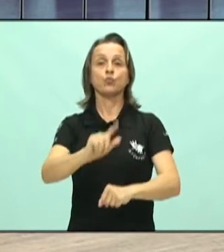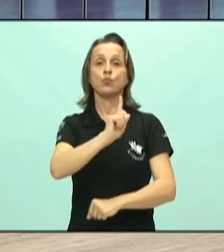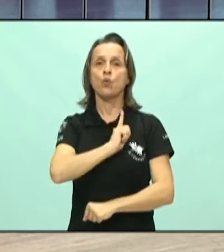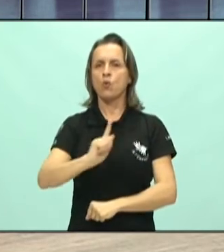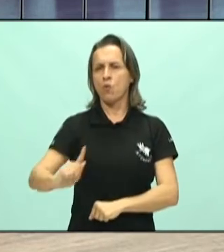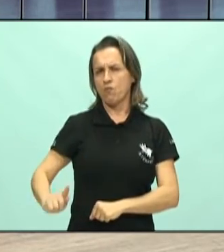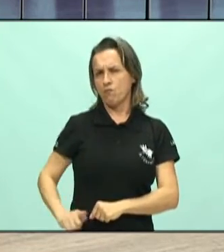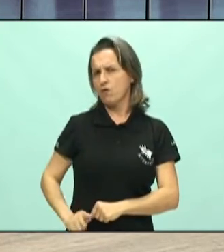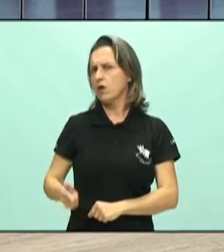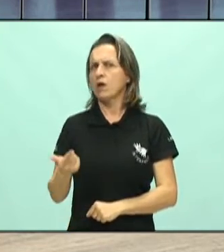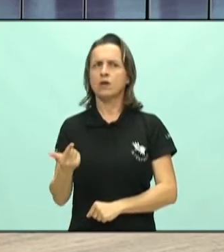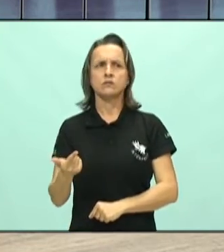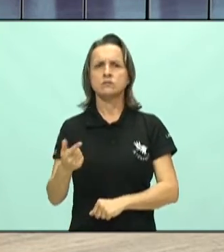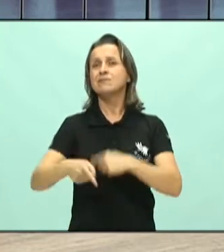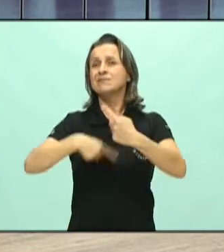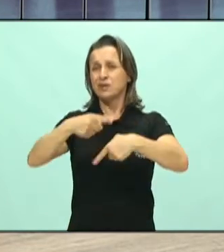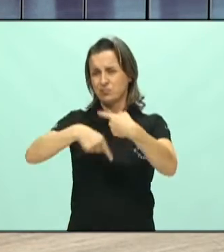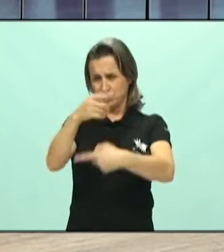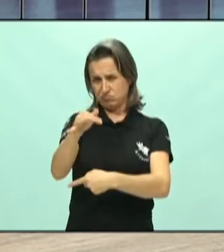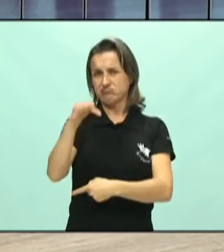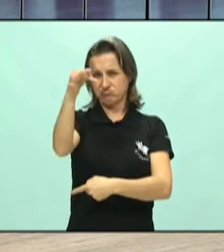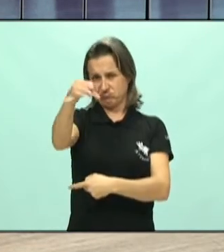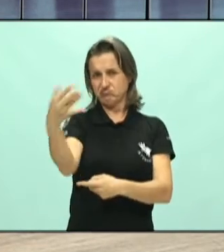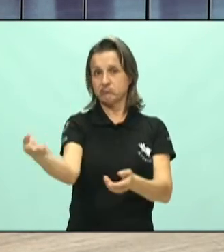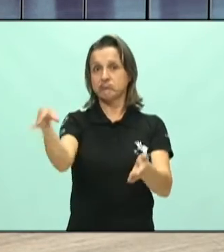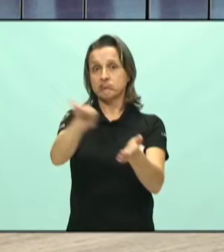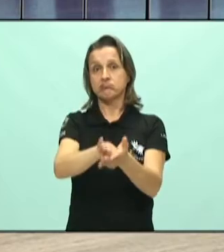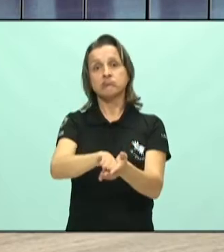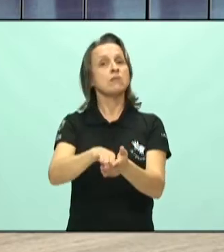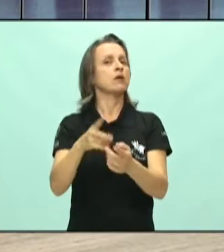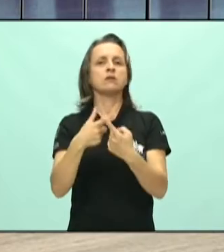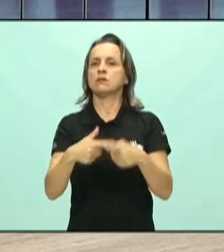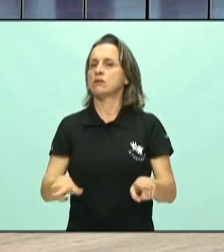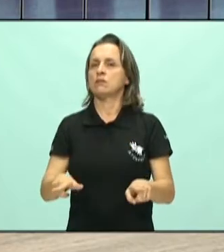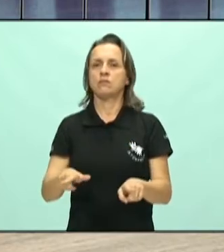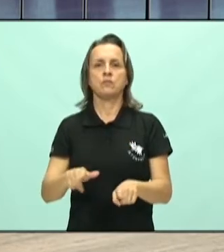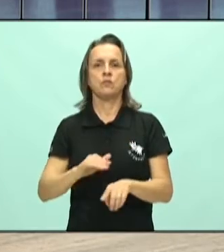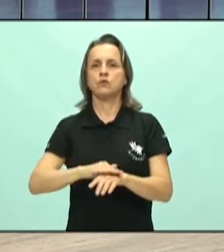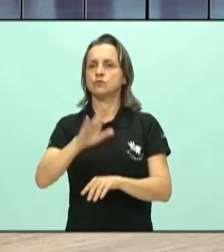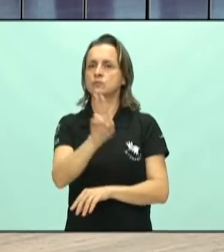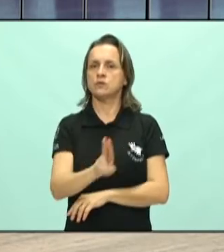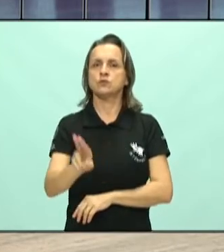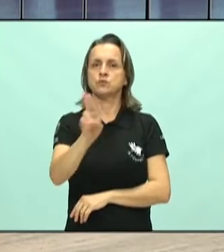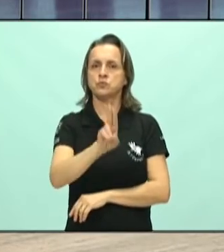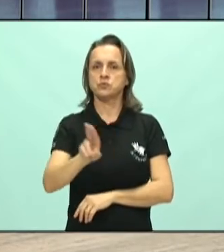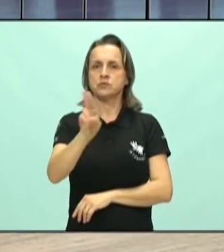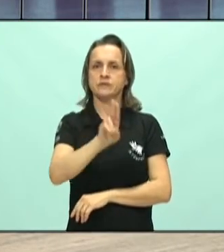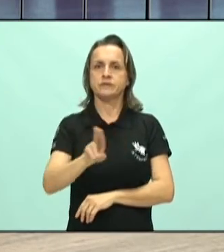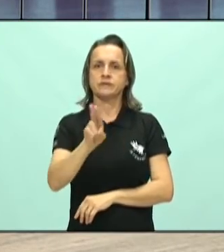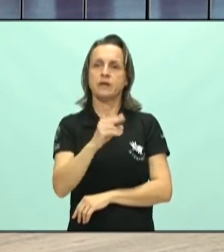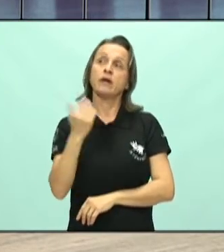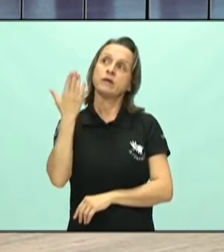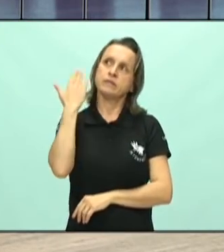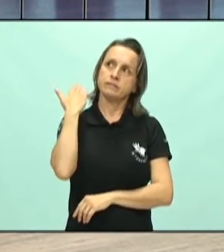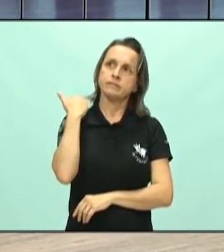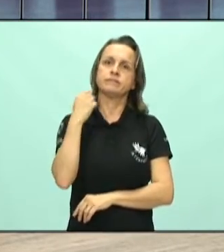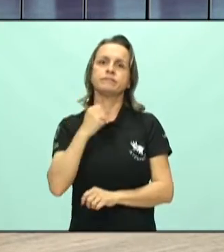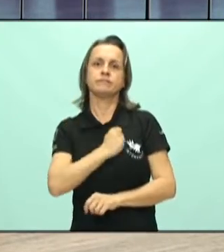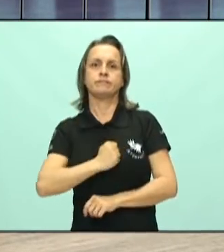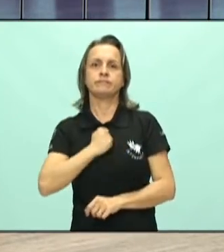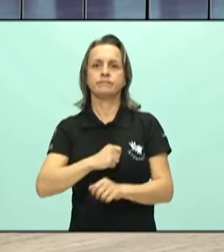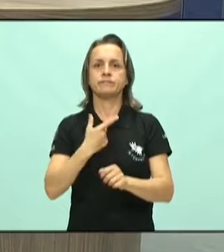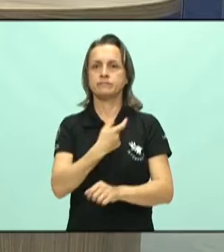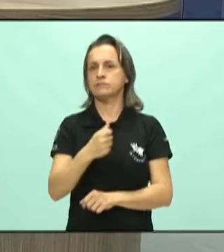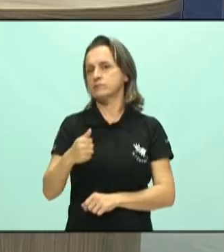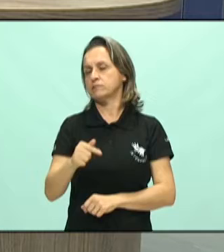que vão suceder esse agora não vão mais poder utilizar o que nós tínhamos em agosto de 2017,